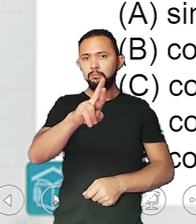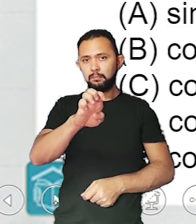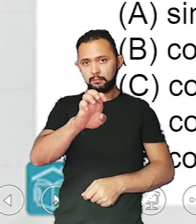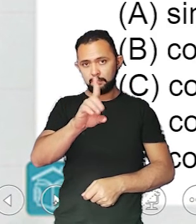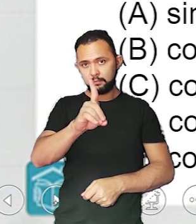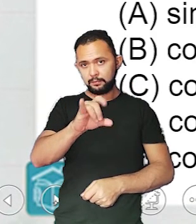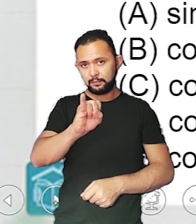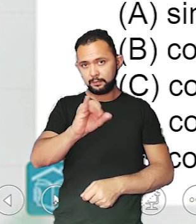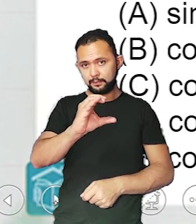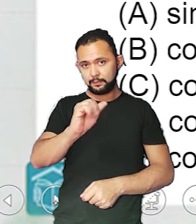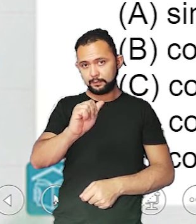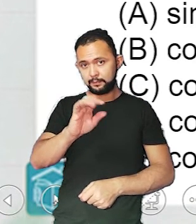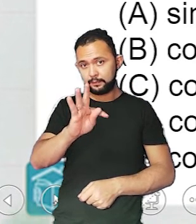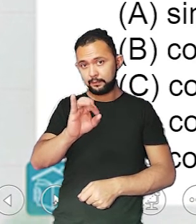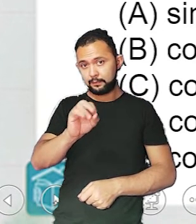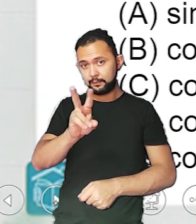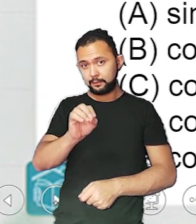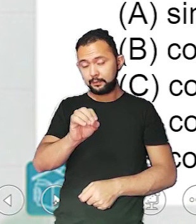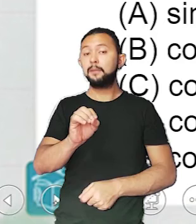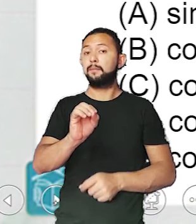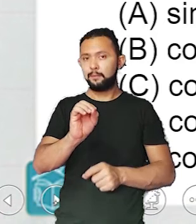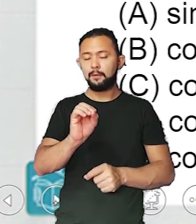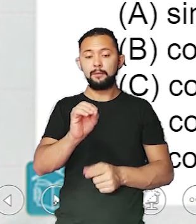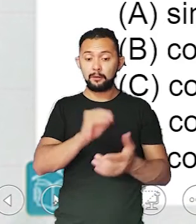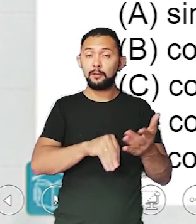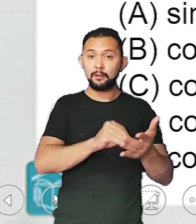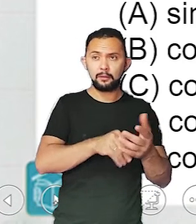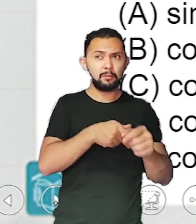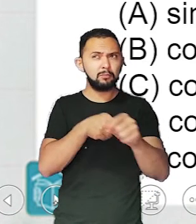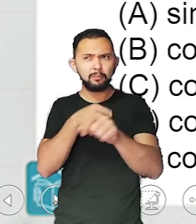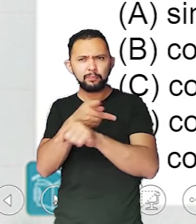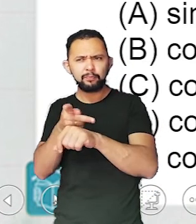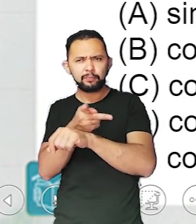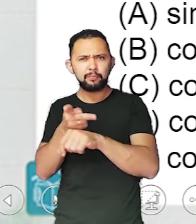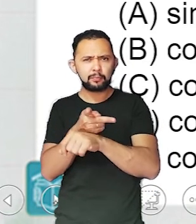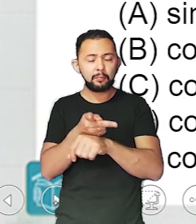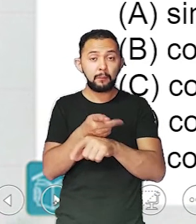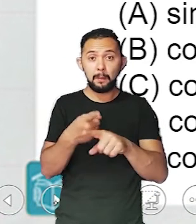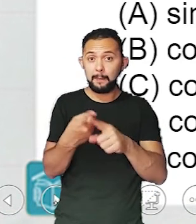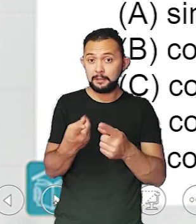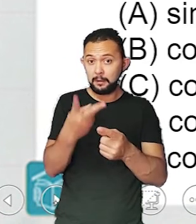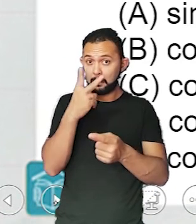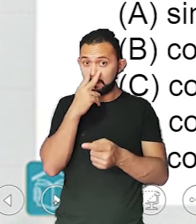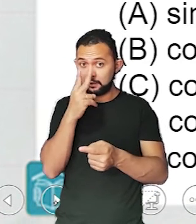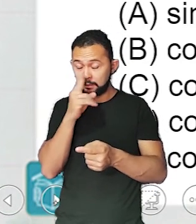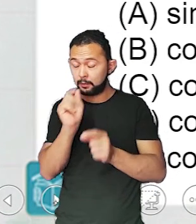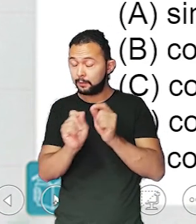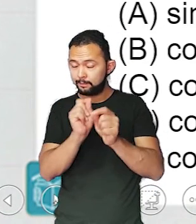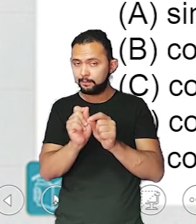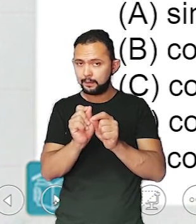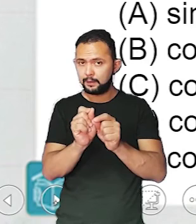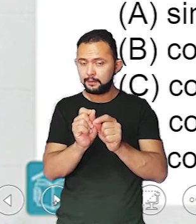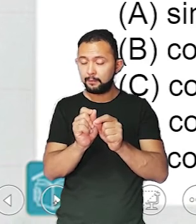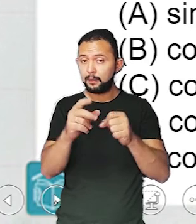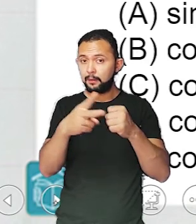verbo significativo, aí nós temos objeto. Mas veja que o verbo aqui é de ligação. Se o verbo é de ligação,